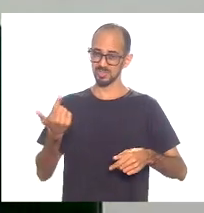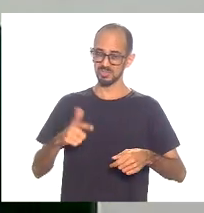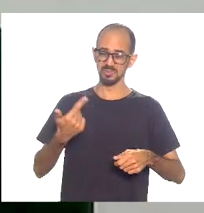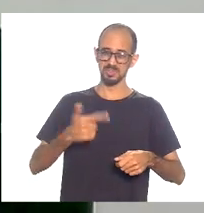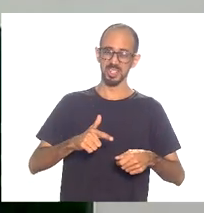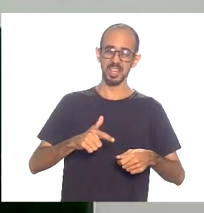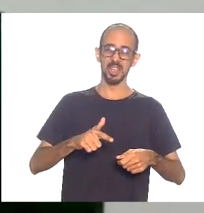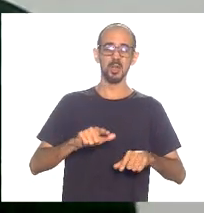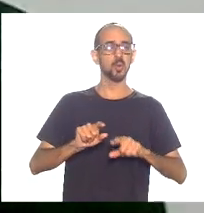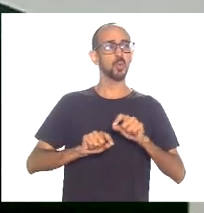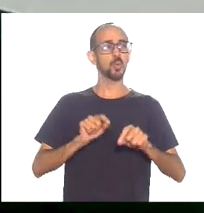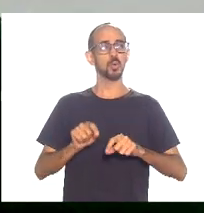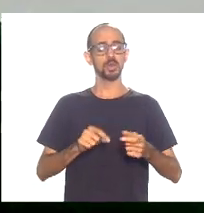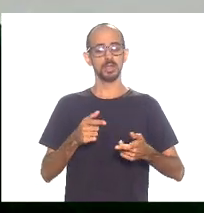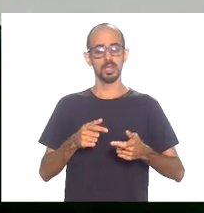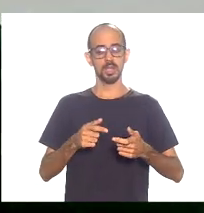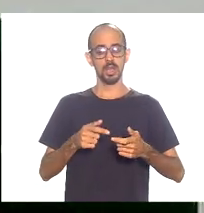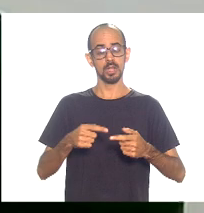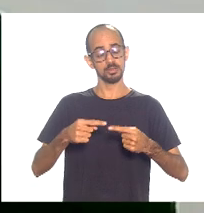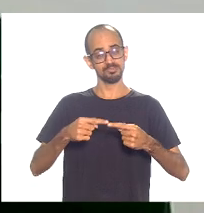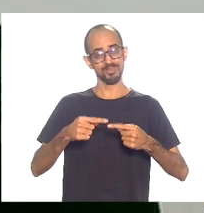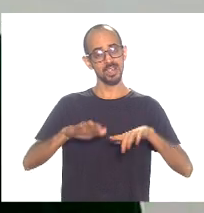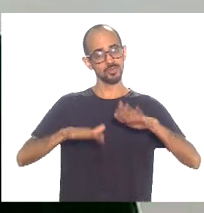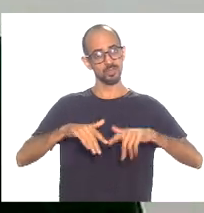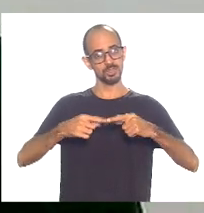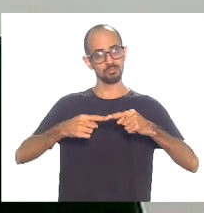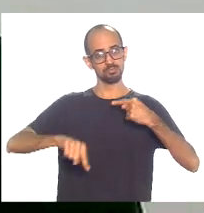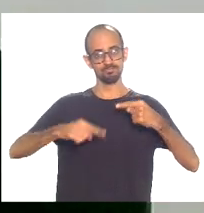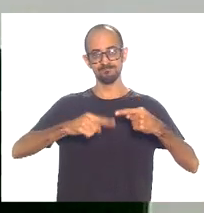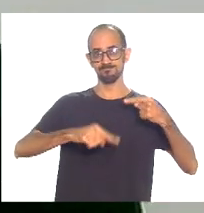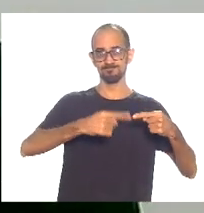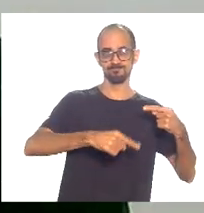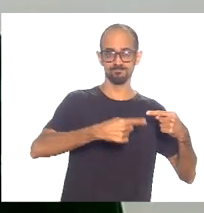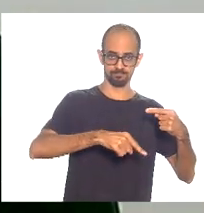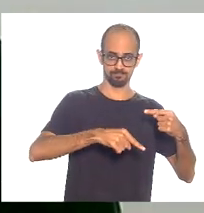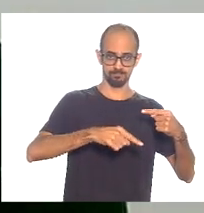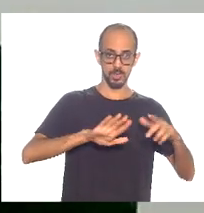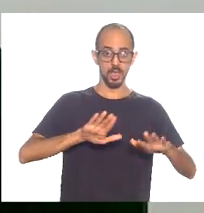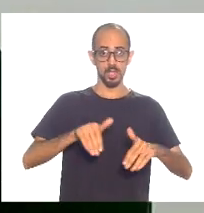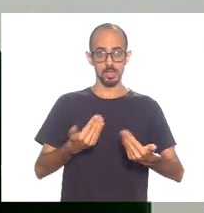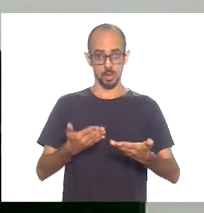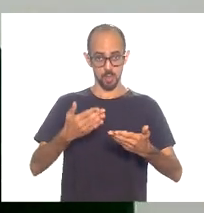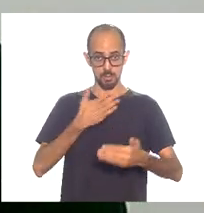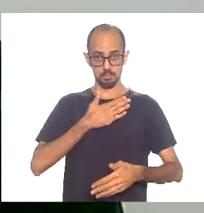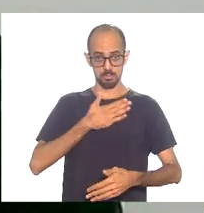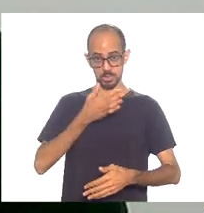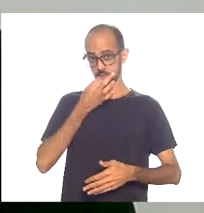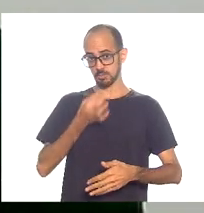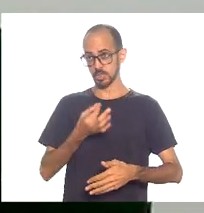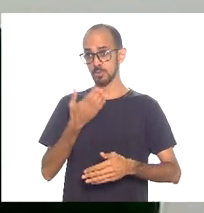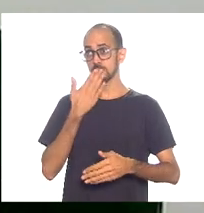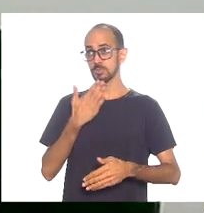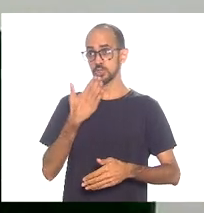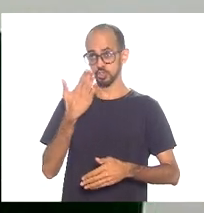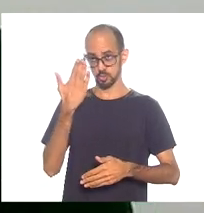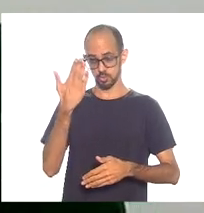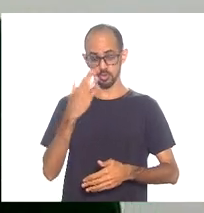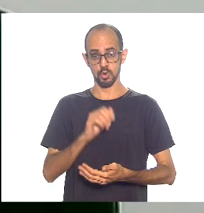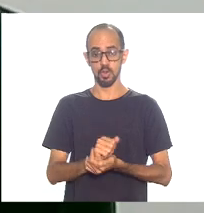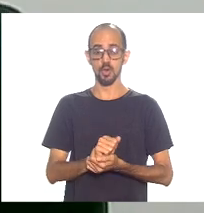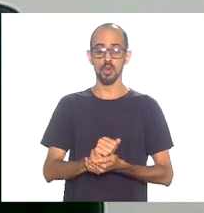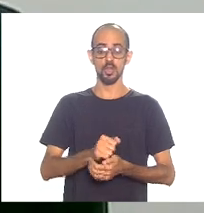muitas e enormes divergências. Então, o meu encaminhamento, senhor presidente, era um pedido à Vossa Excelência, falei há pouco, deputado Luiz